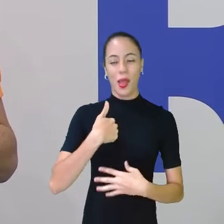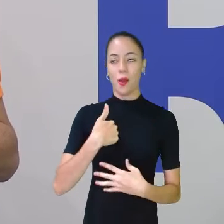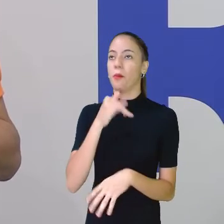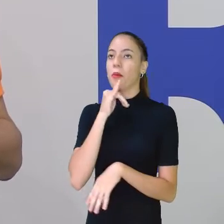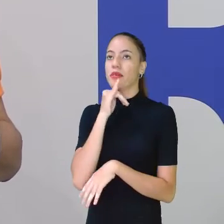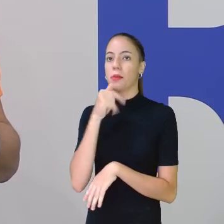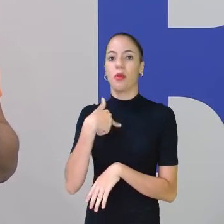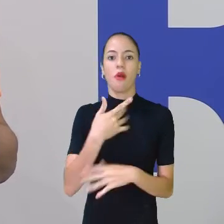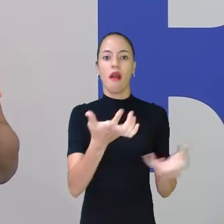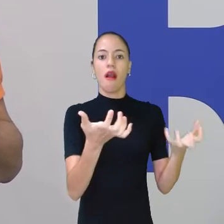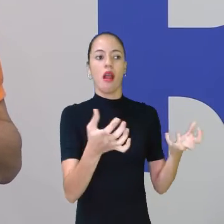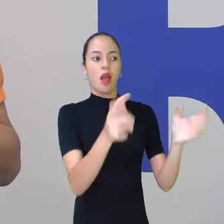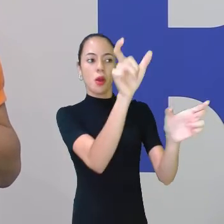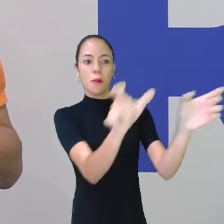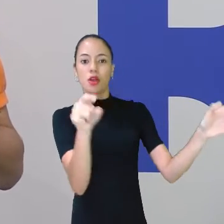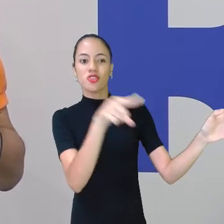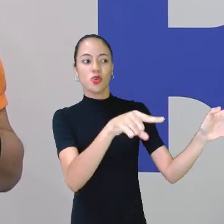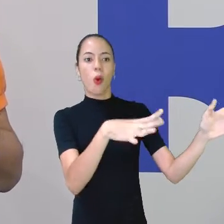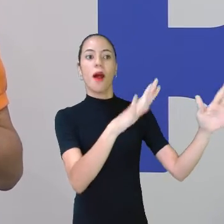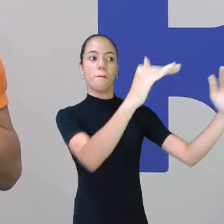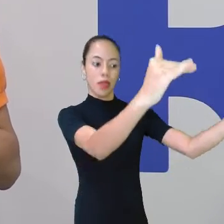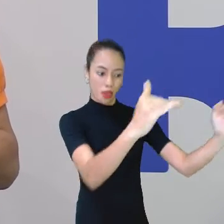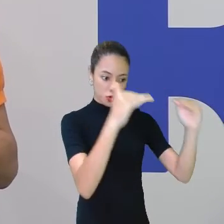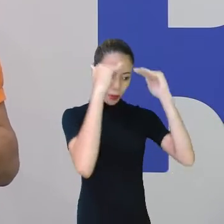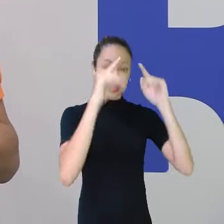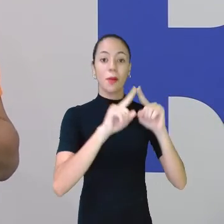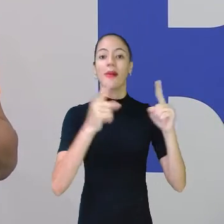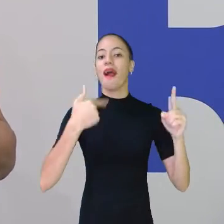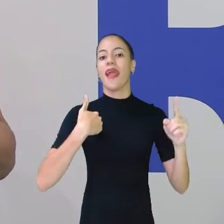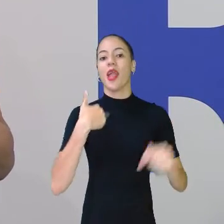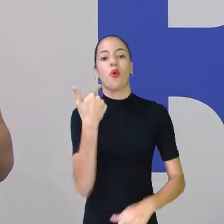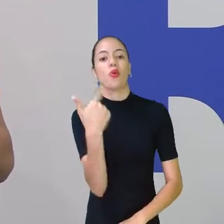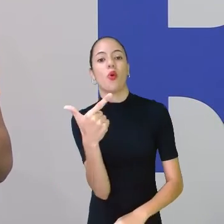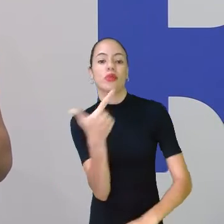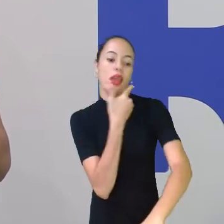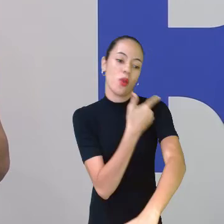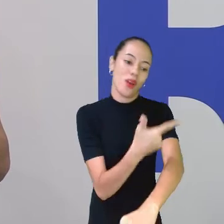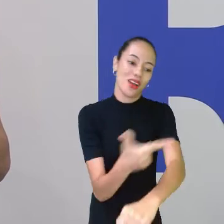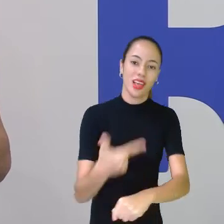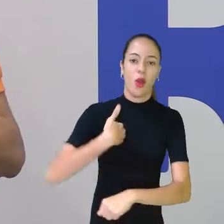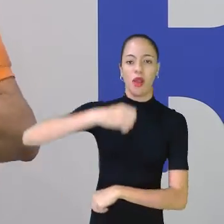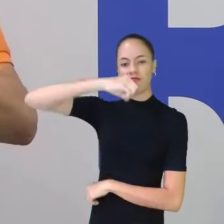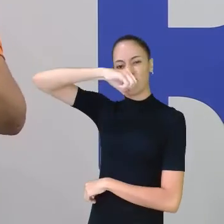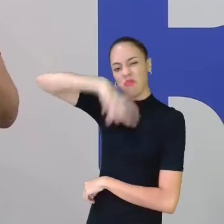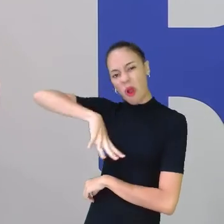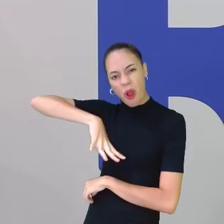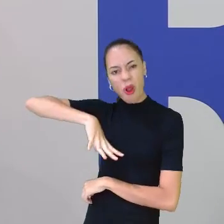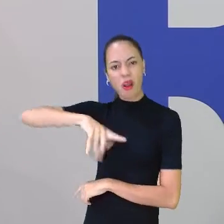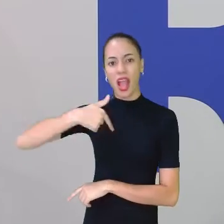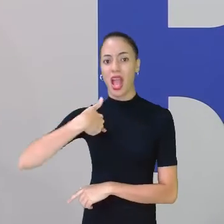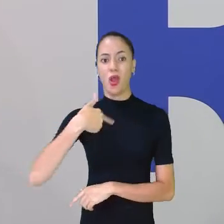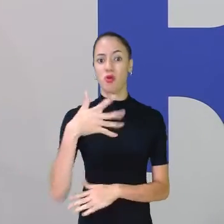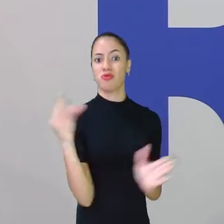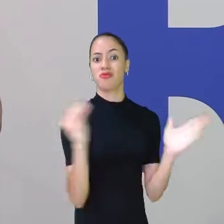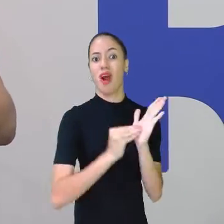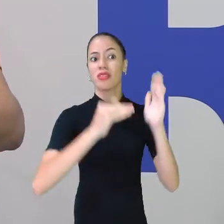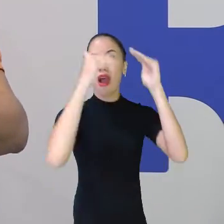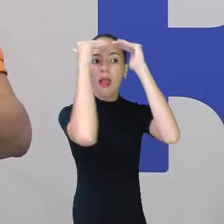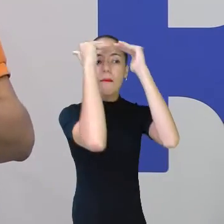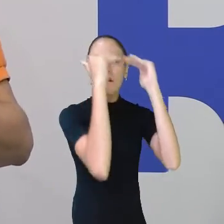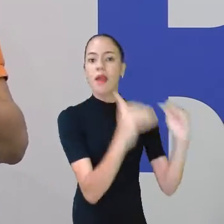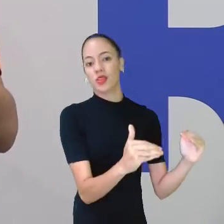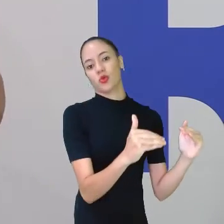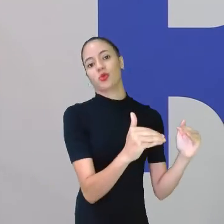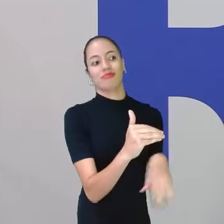as pessoas me respeitem se eu sou uma pessoa mal educada, se eu sou uma pessoa grossa, se eu sou uma pessoa que não respeita o outro, né? O professor